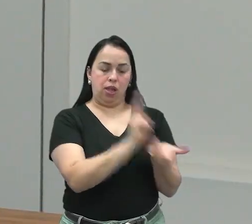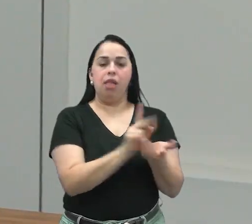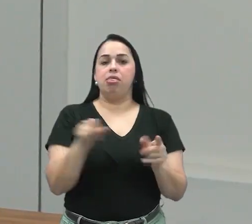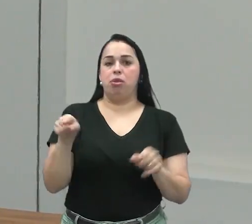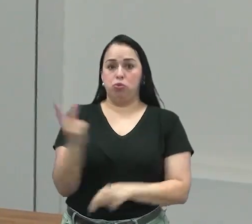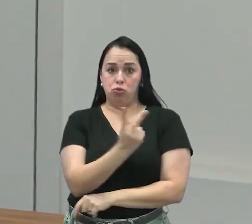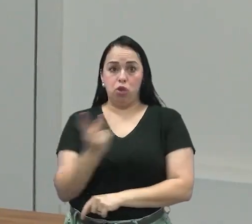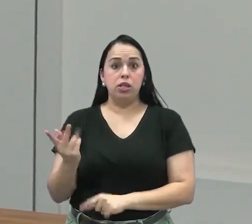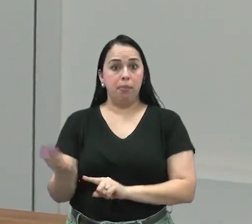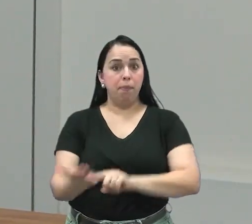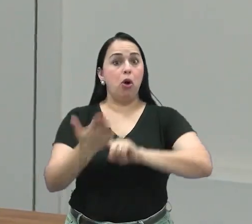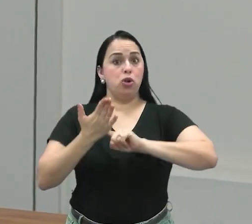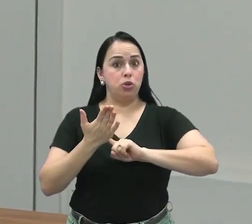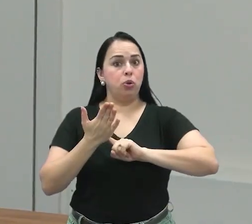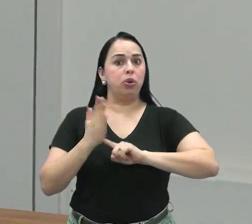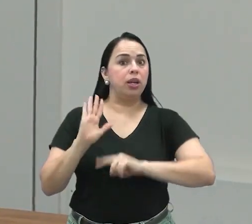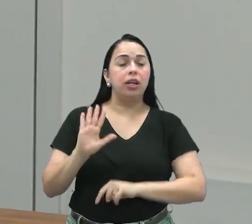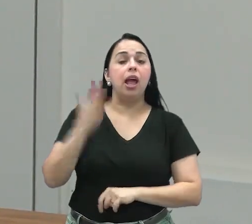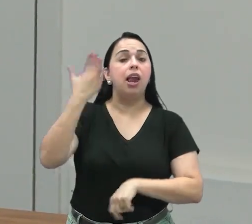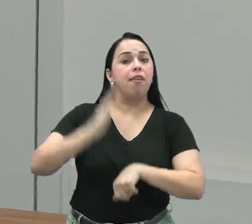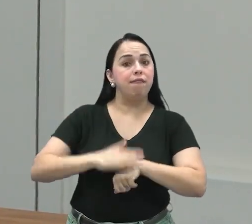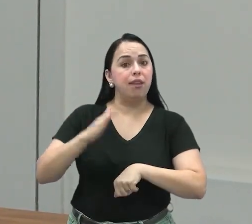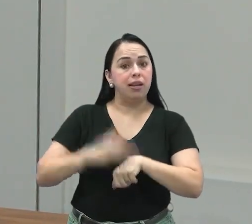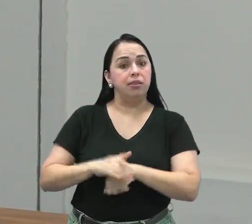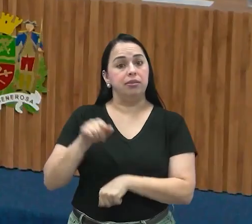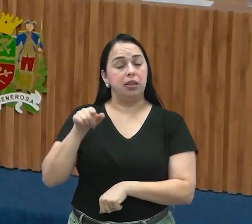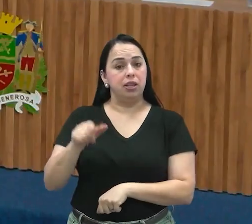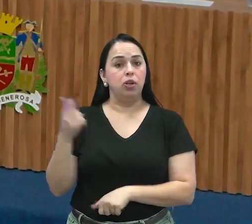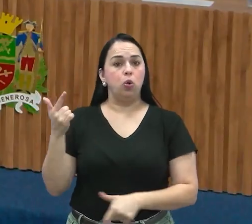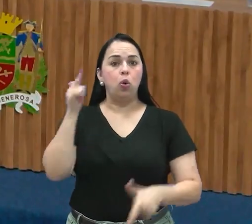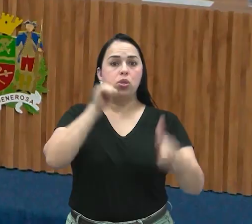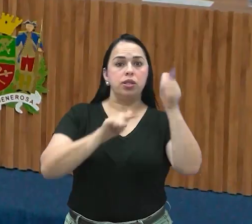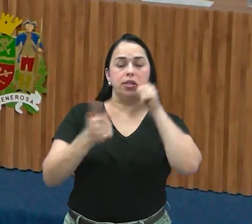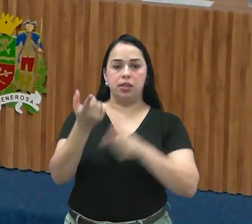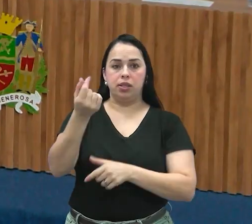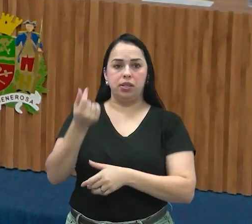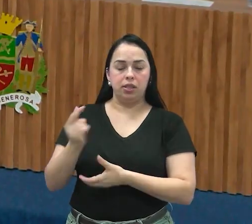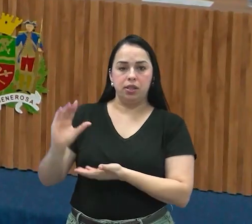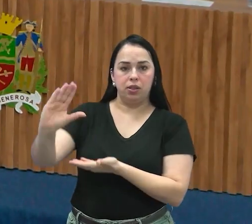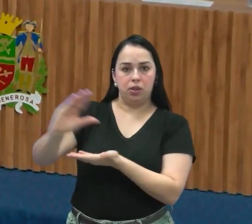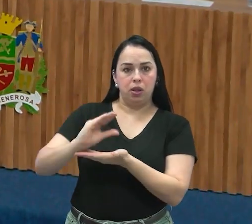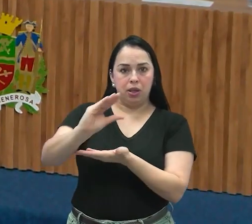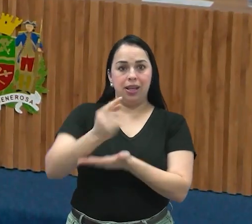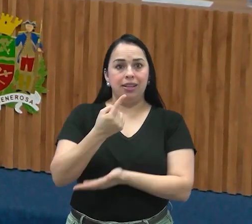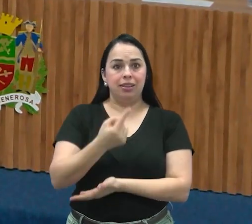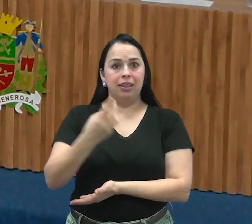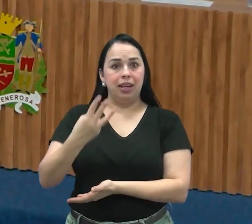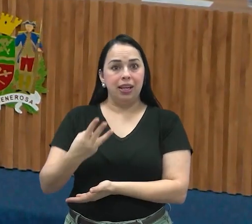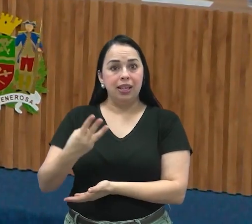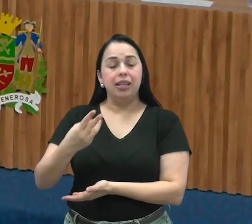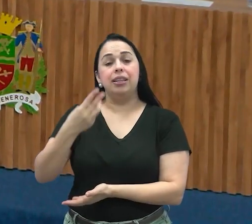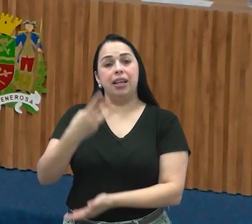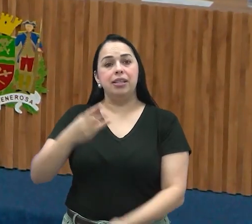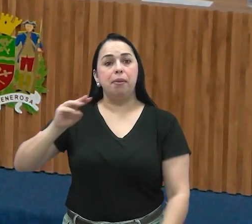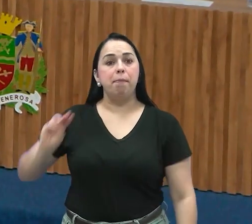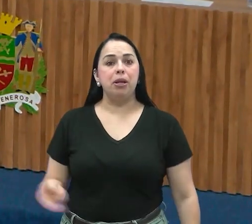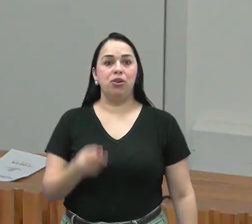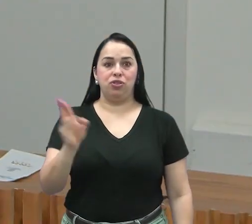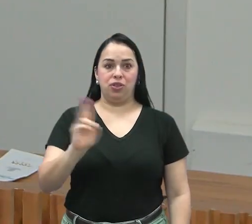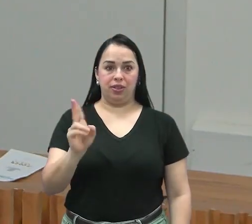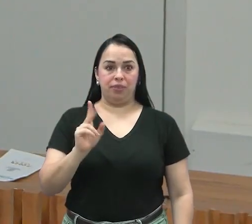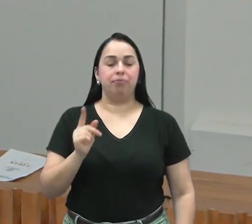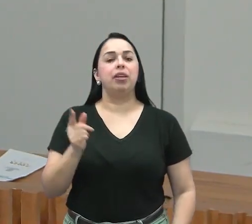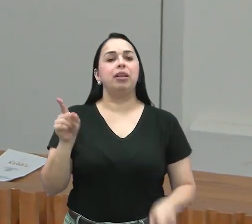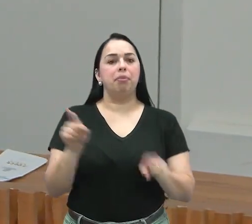também apresentou o balanço das ações em 2024. O órgão conseguiu arrecadar cerca de 3 milhões de reais.